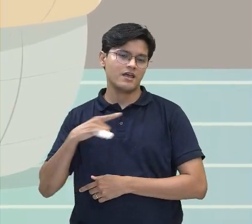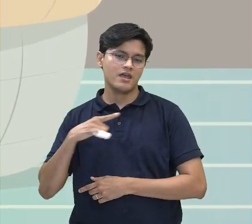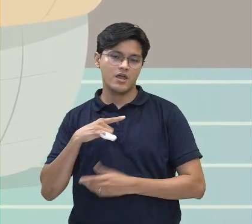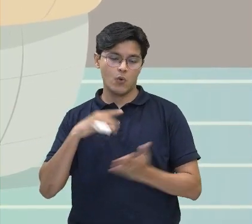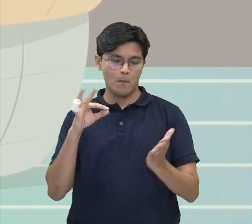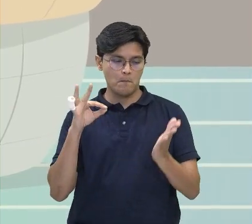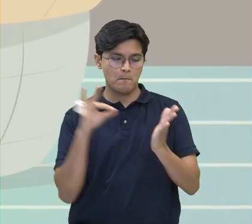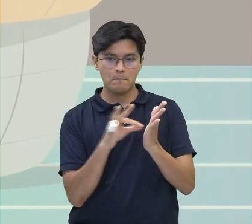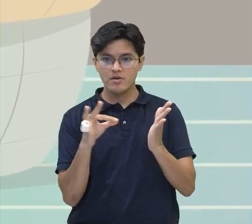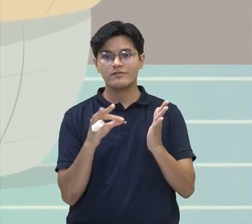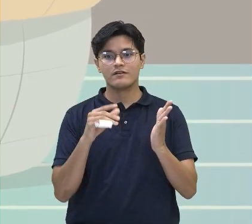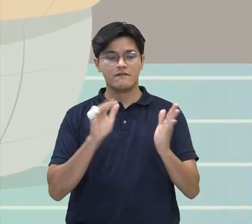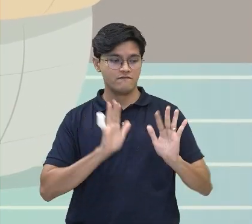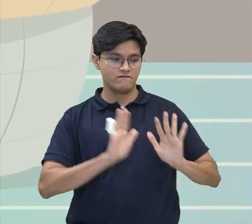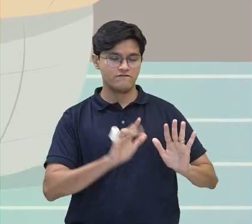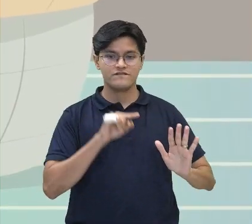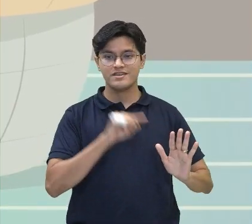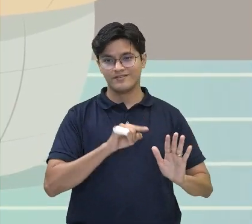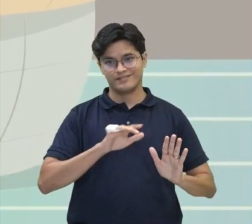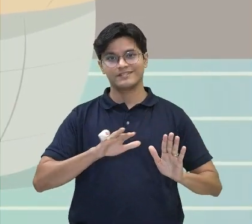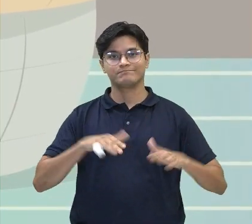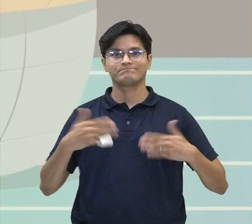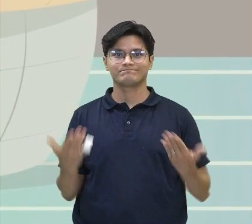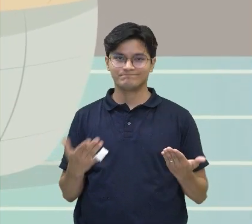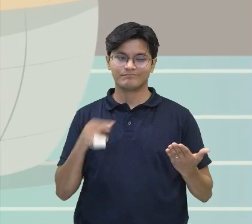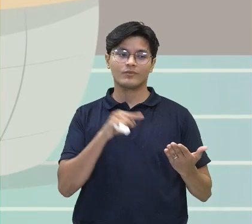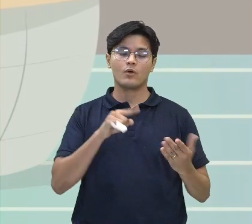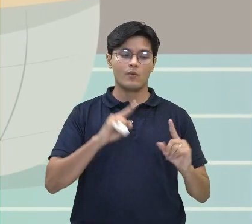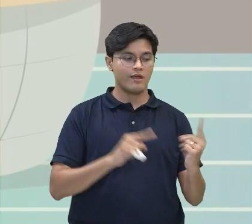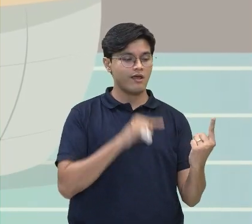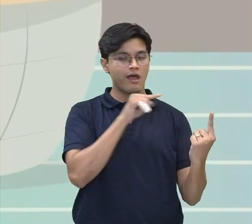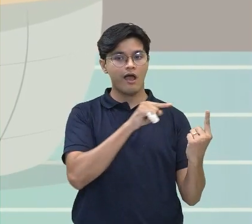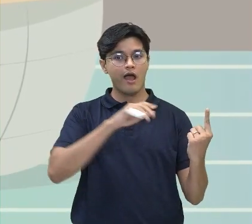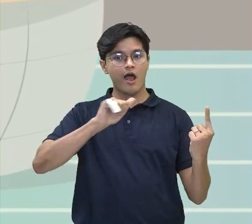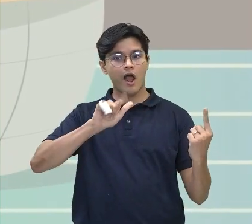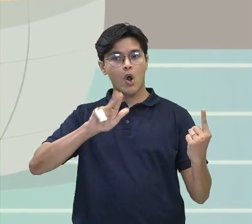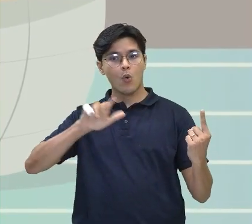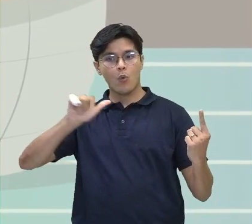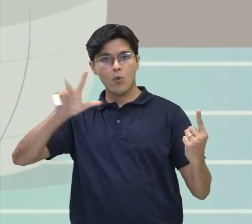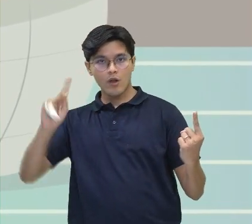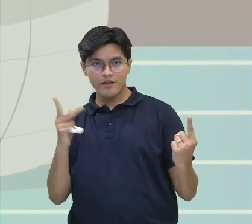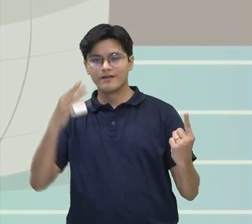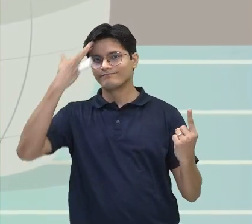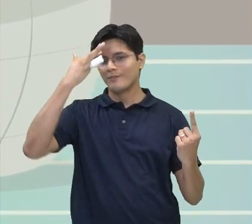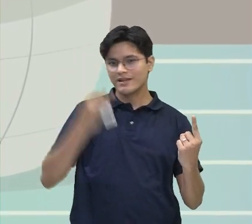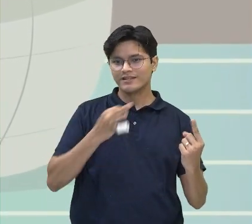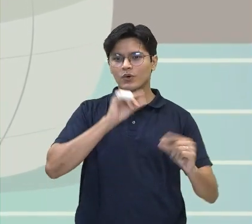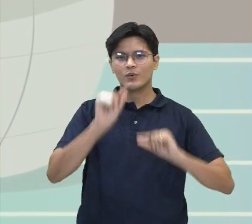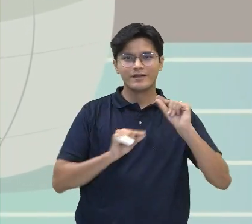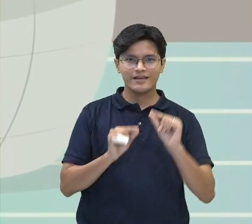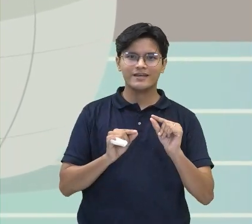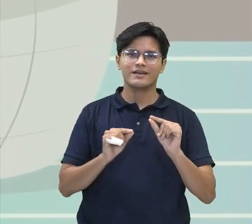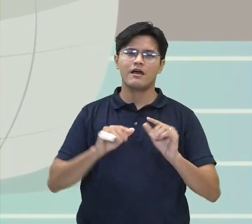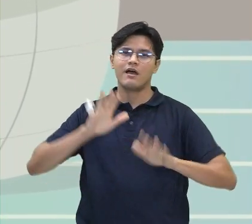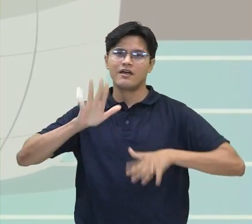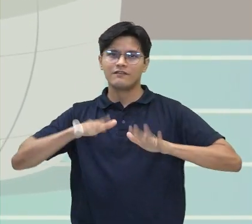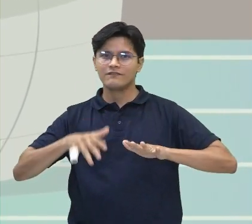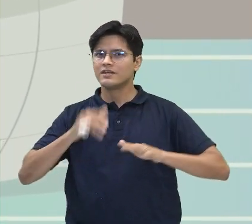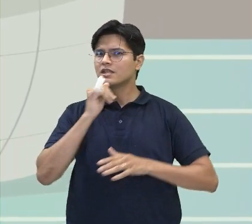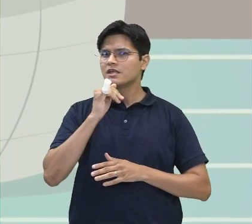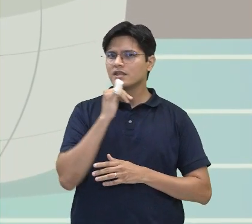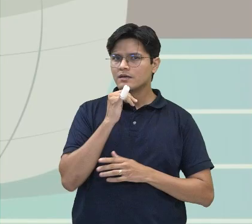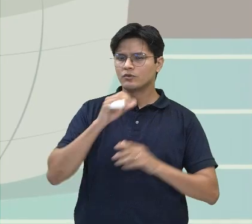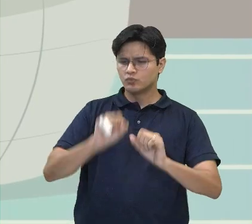E assim, a agulha compreendeu que muitas vezes o esforço não é reconhecido, mas